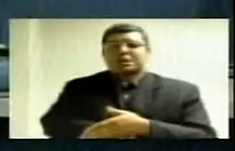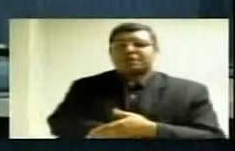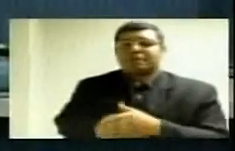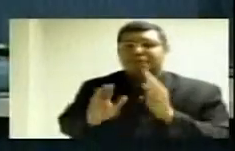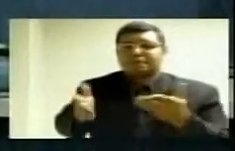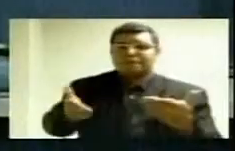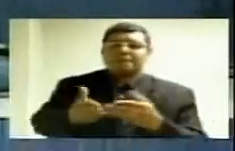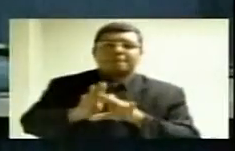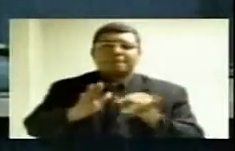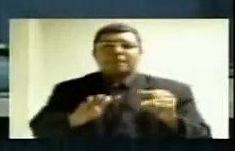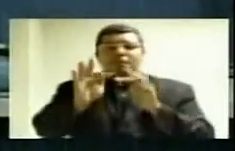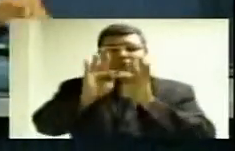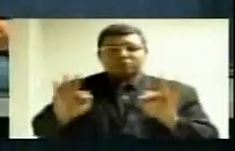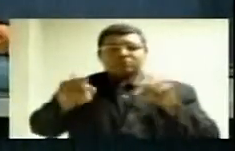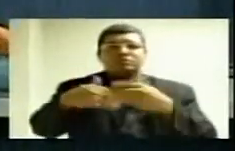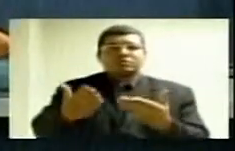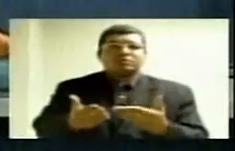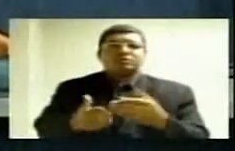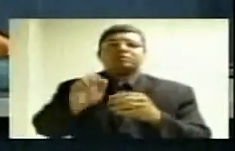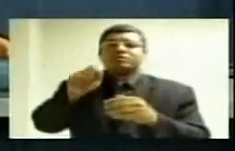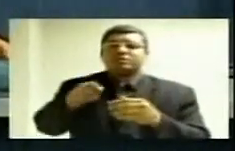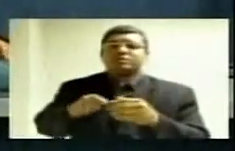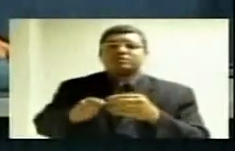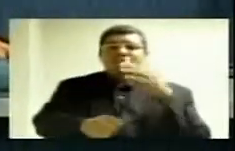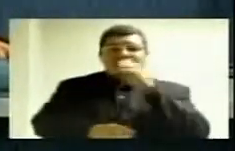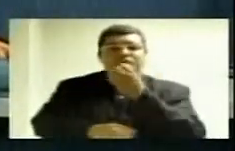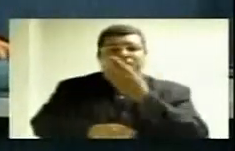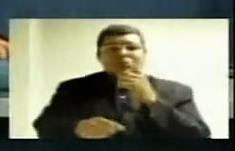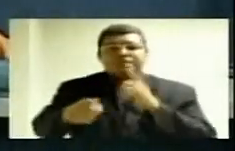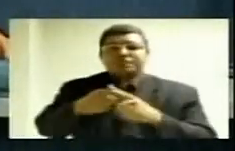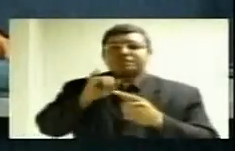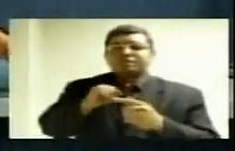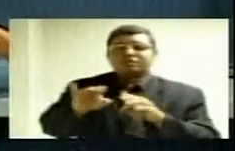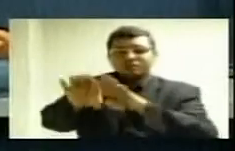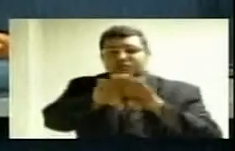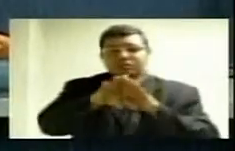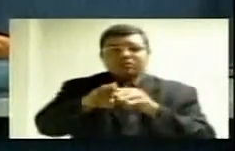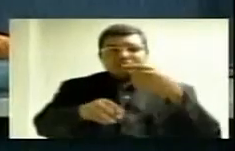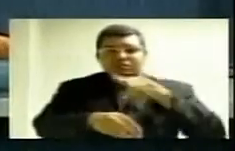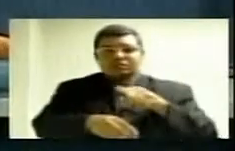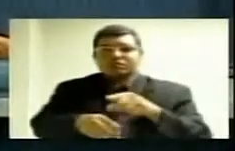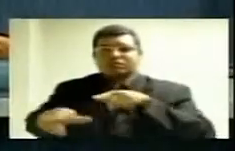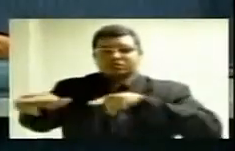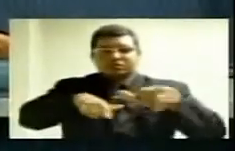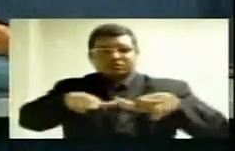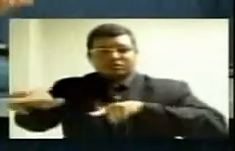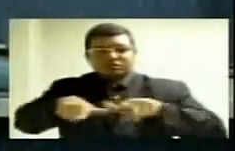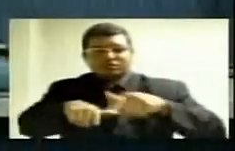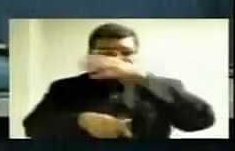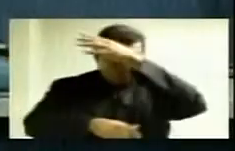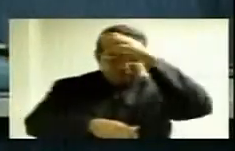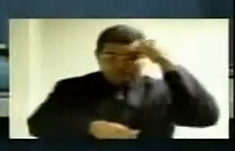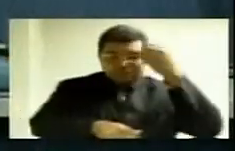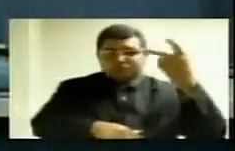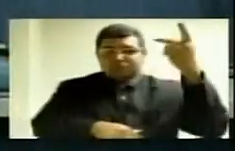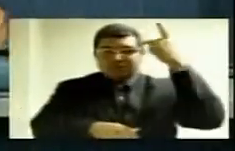a prorrogação da lei de informática. Isso seria razoável se igualitária fosse as economias do Amazonas